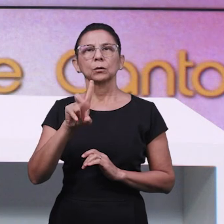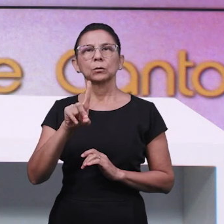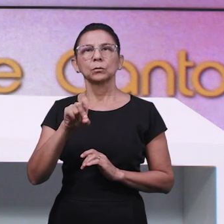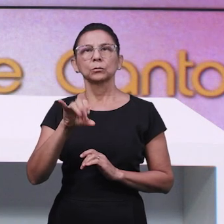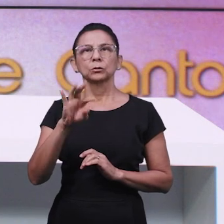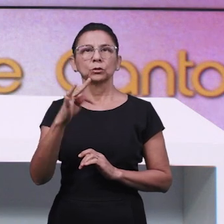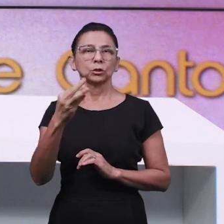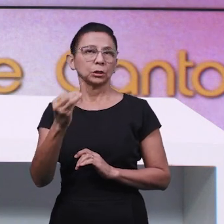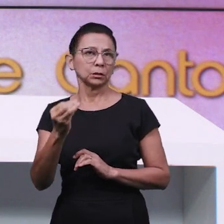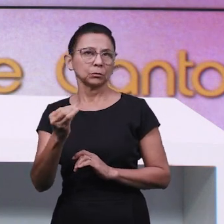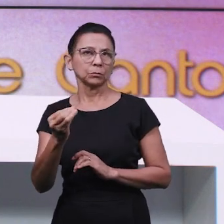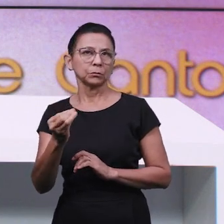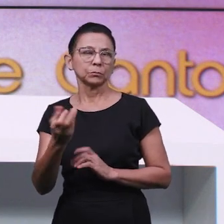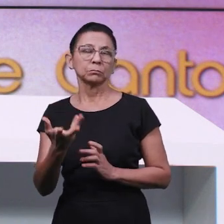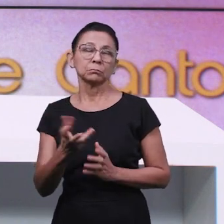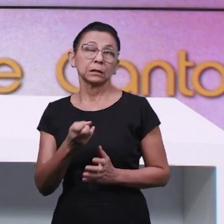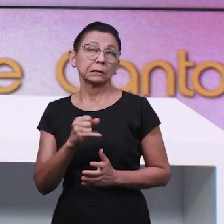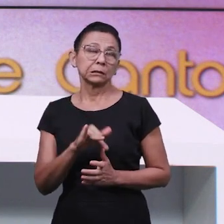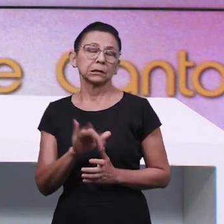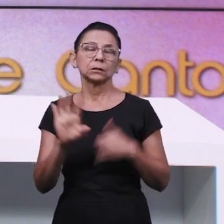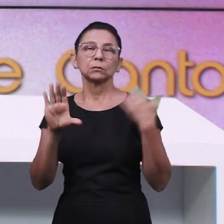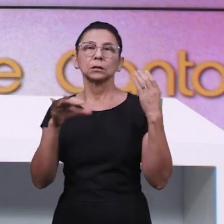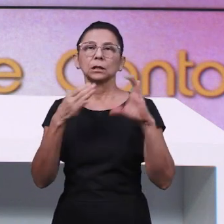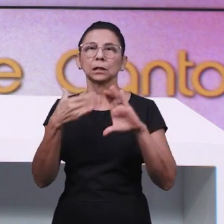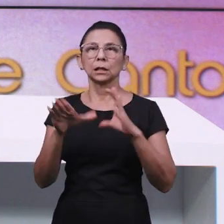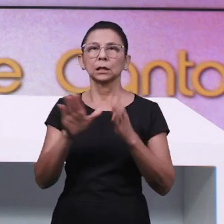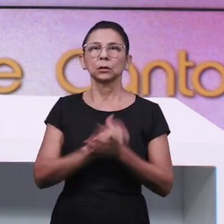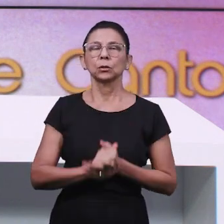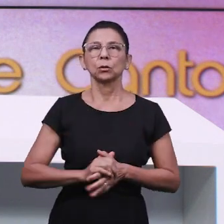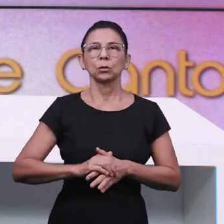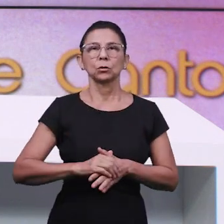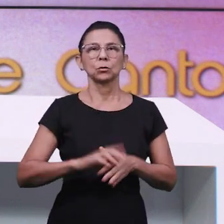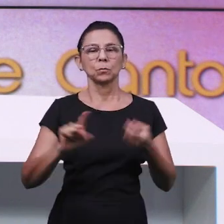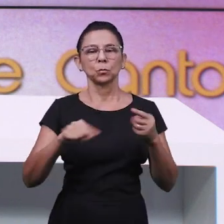da colocação vocal erudita. Se fosse um cantor